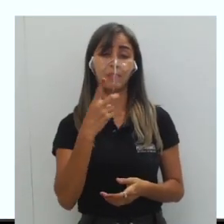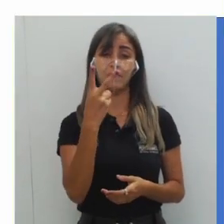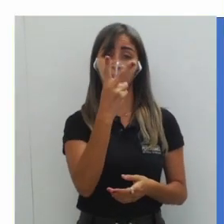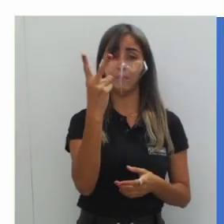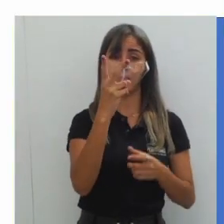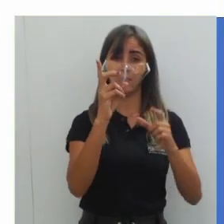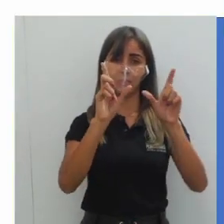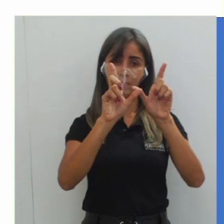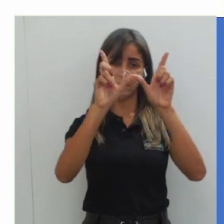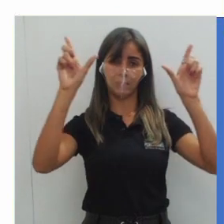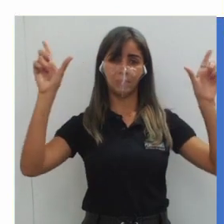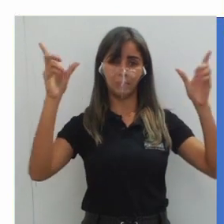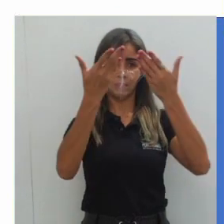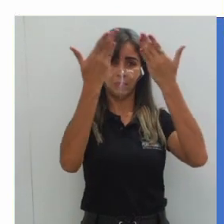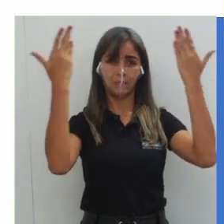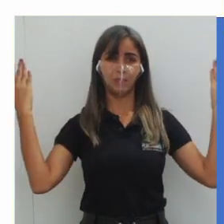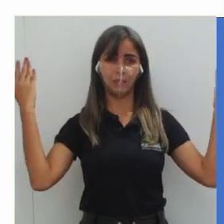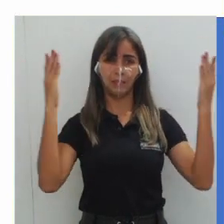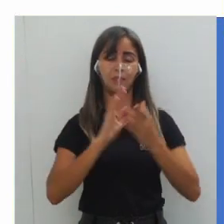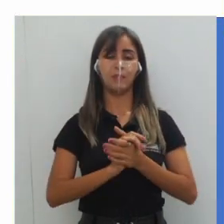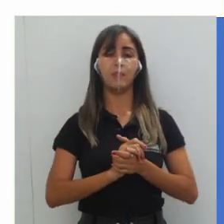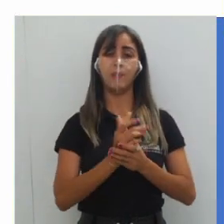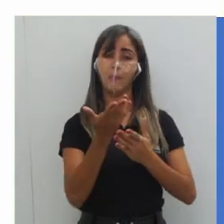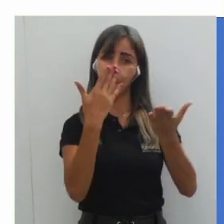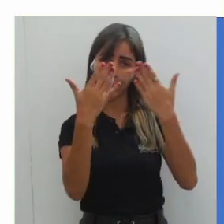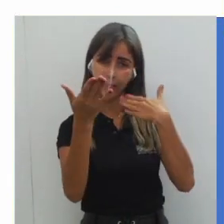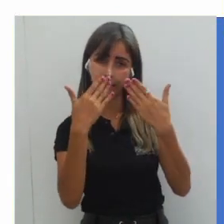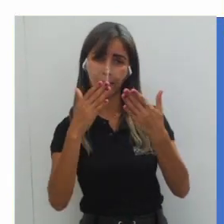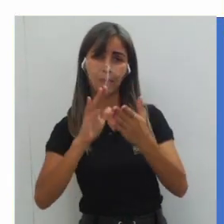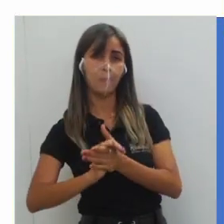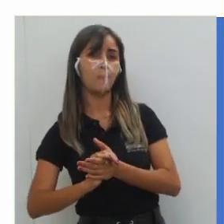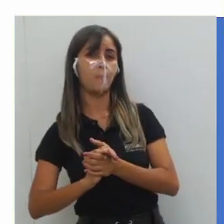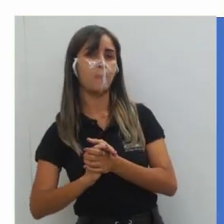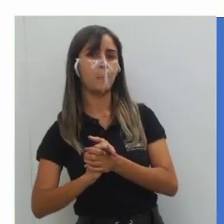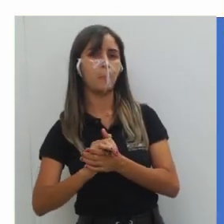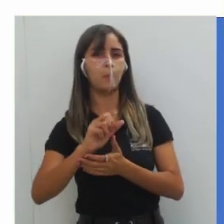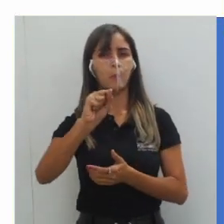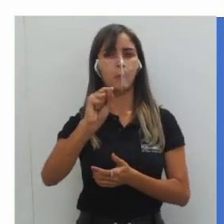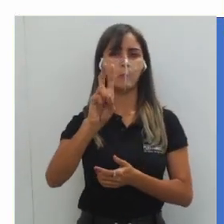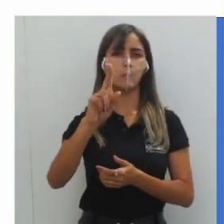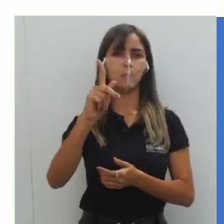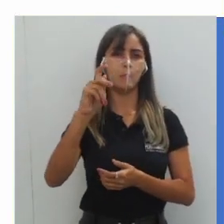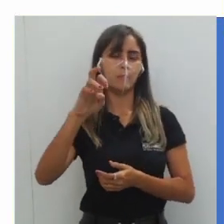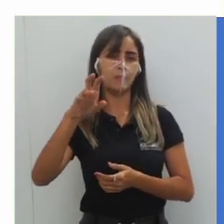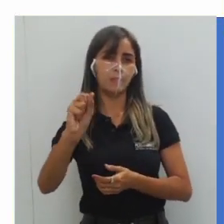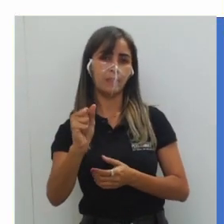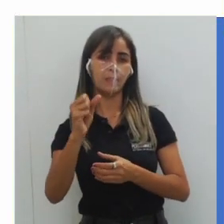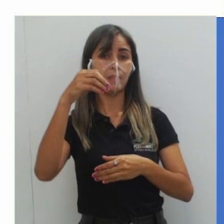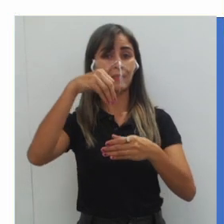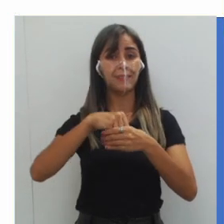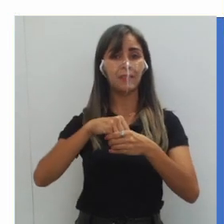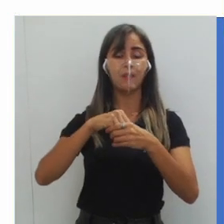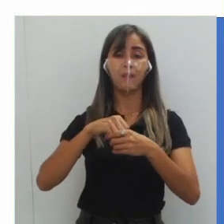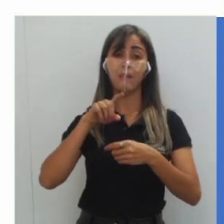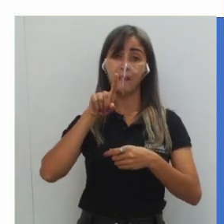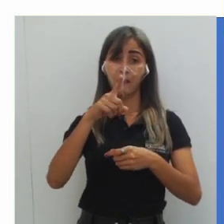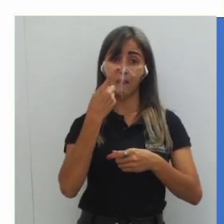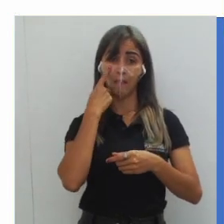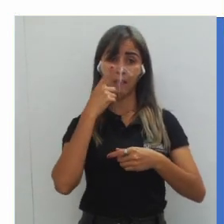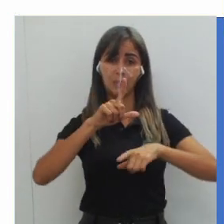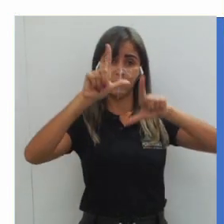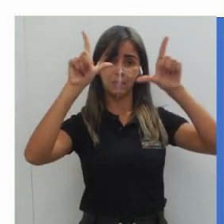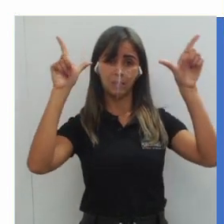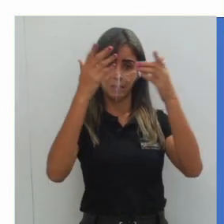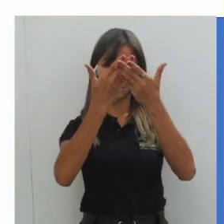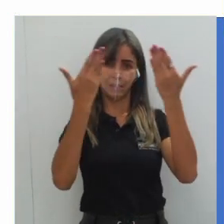aí duas formas, ou comparar ou aumentar o nível dessa comparação. Dentro disso, olha só